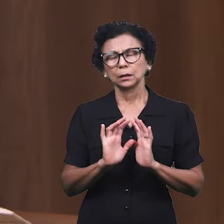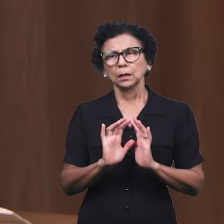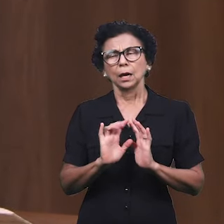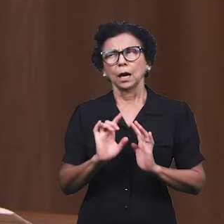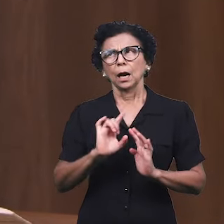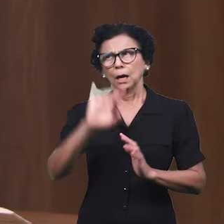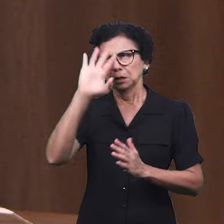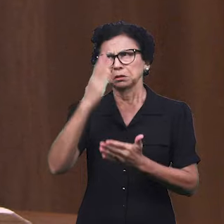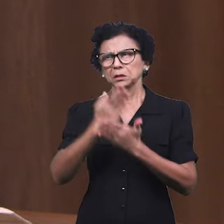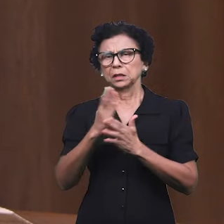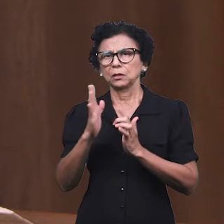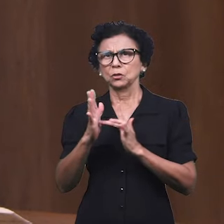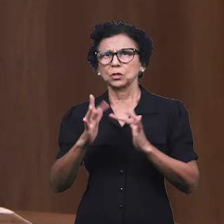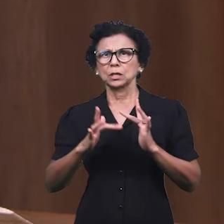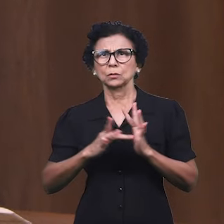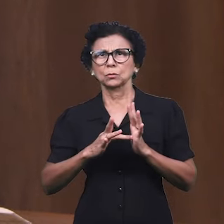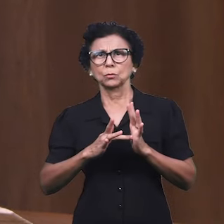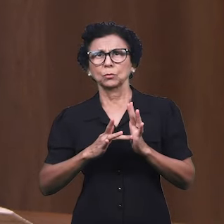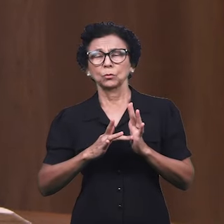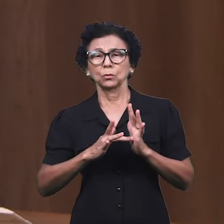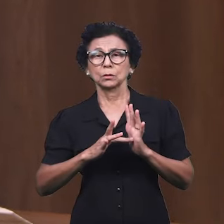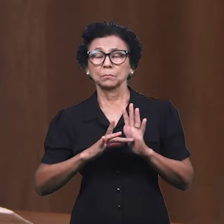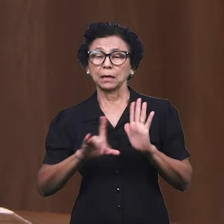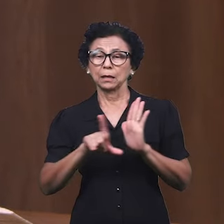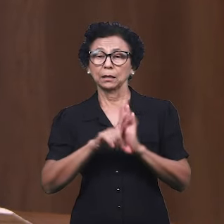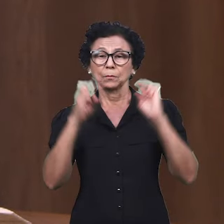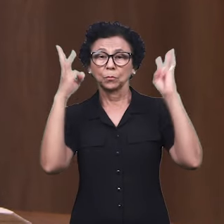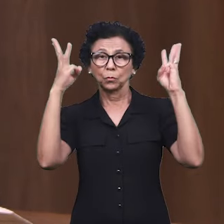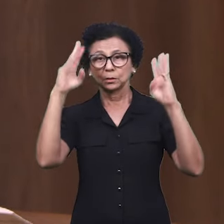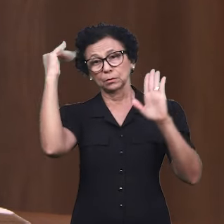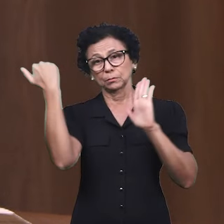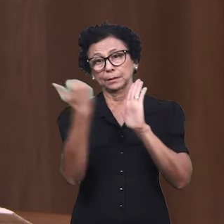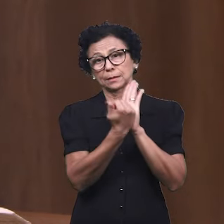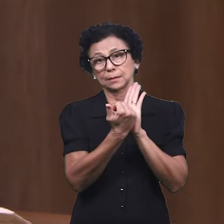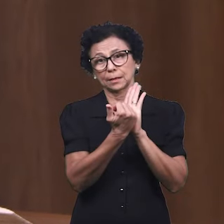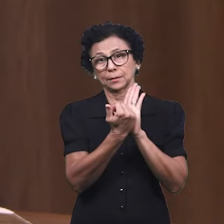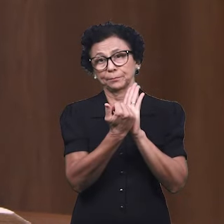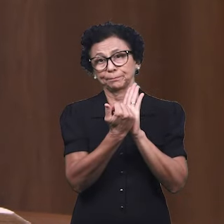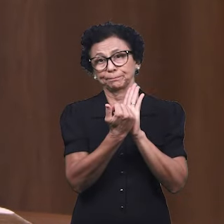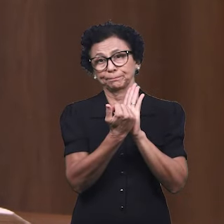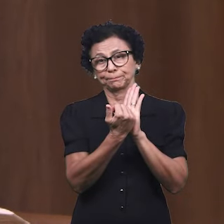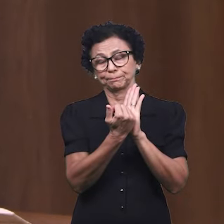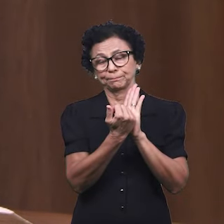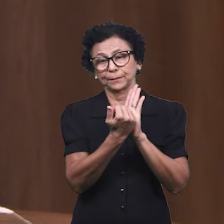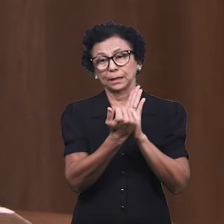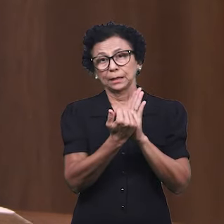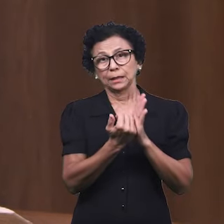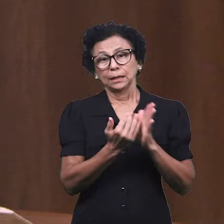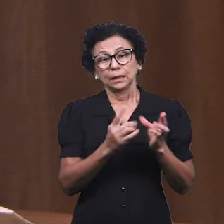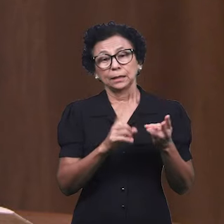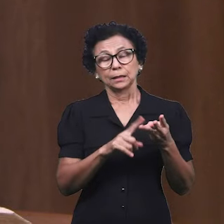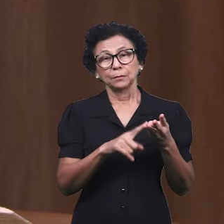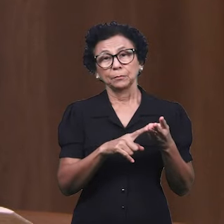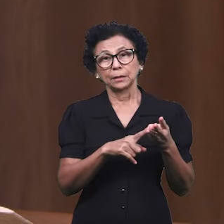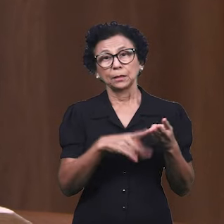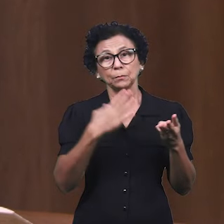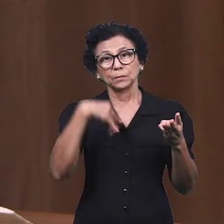Senhor Jesus, mas que precisava ainda guardar a lei de Moisés. E além do